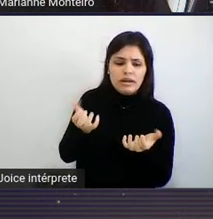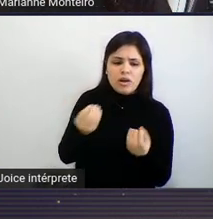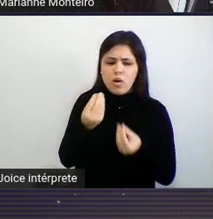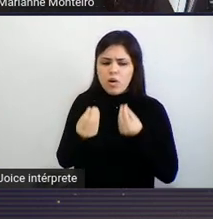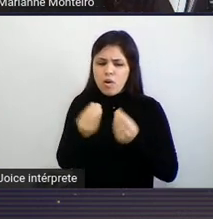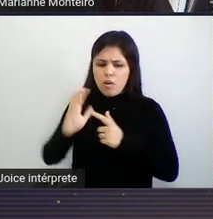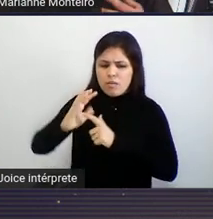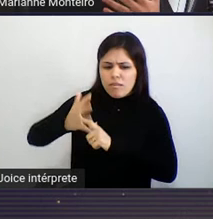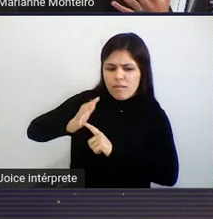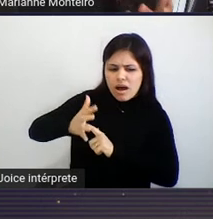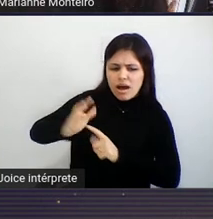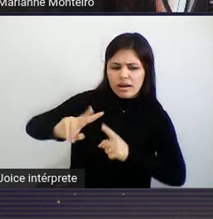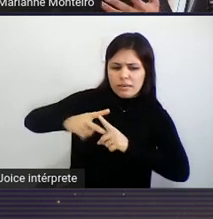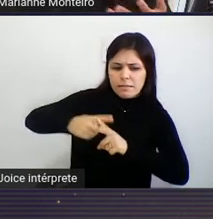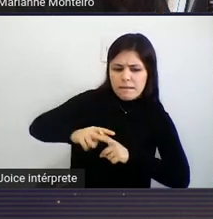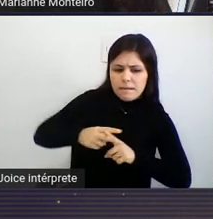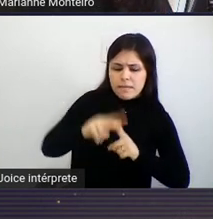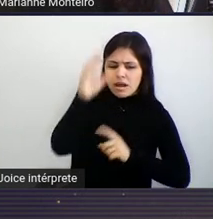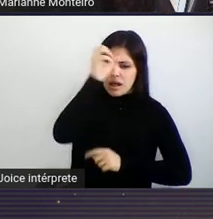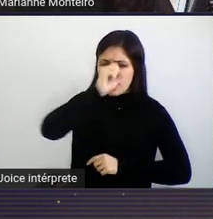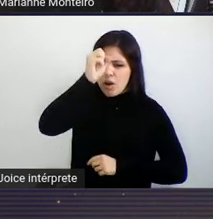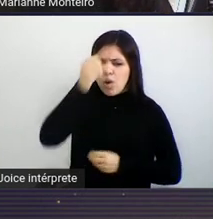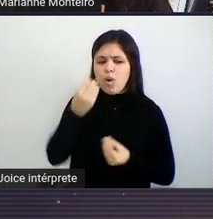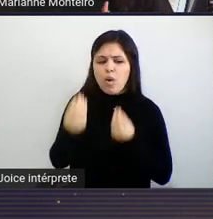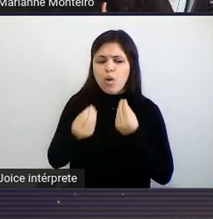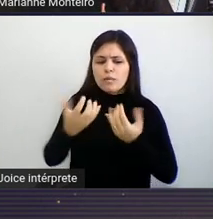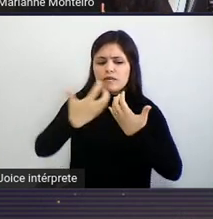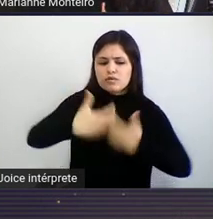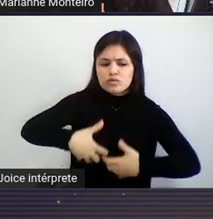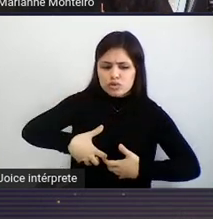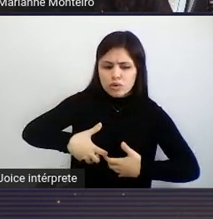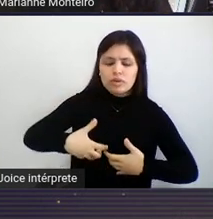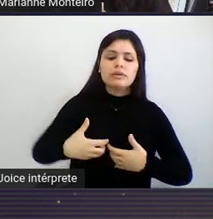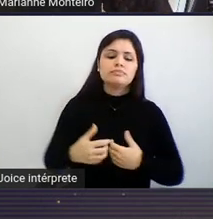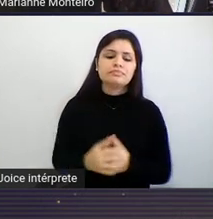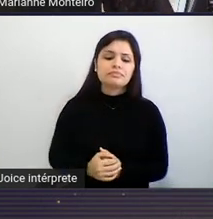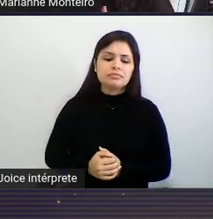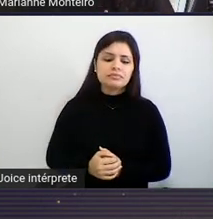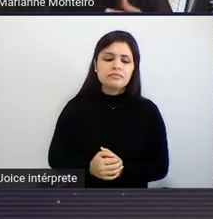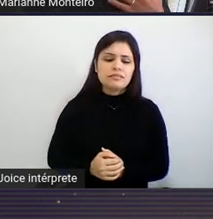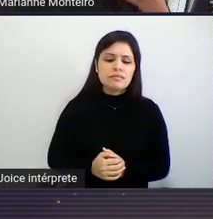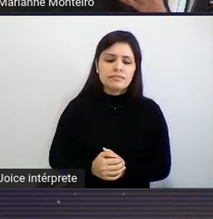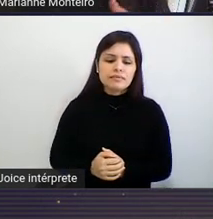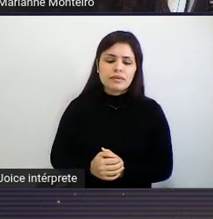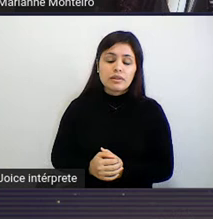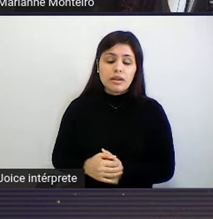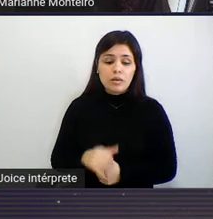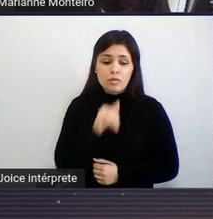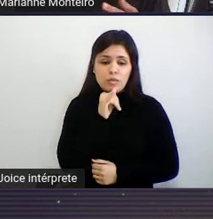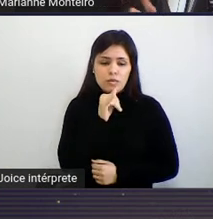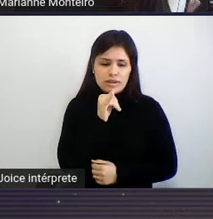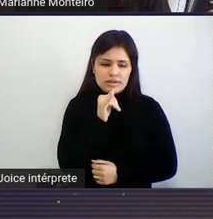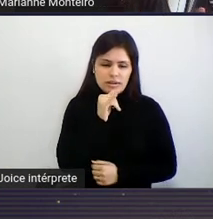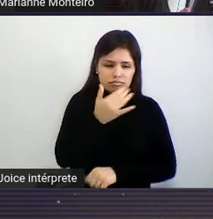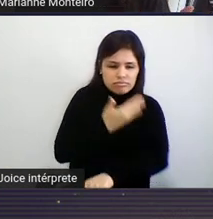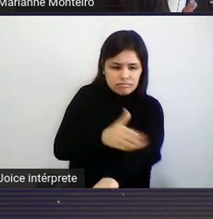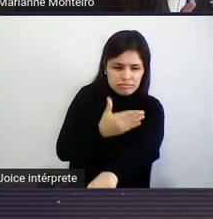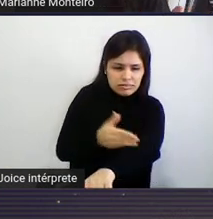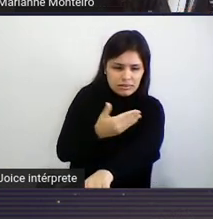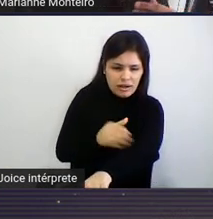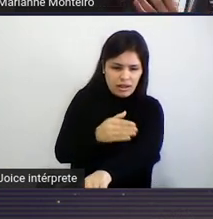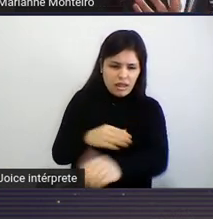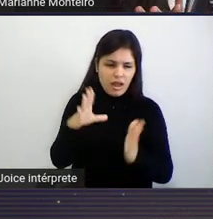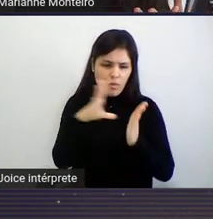learning funcionam, e ainda parecia meio que algo mágico. Por exemplo, você treinar um modelo que consegue